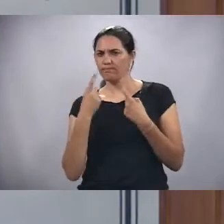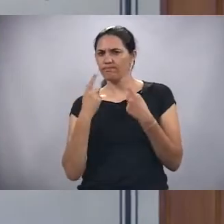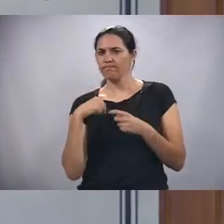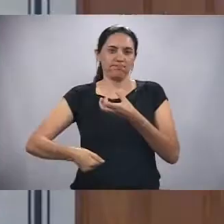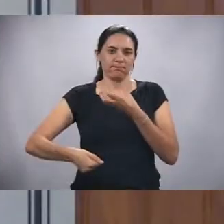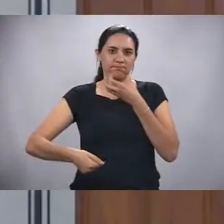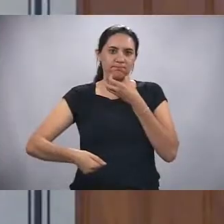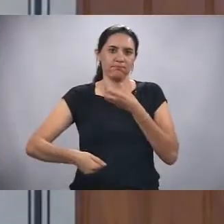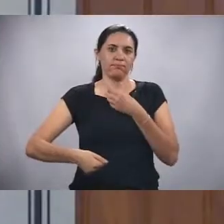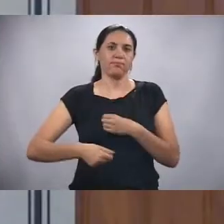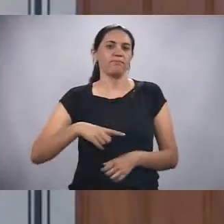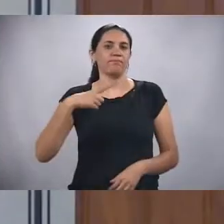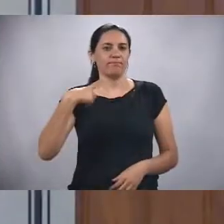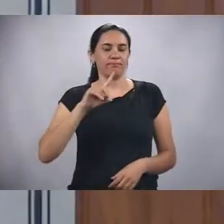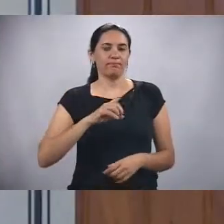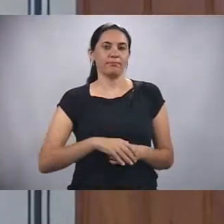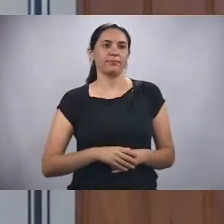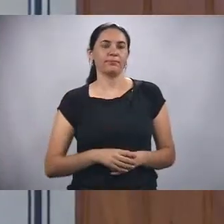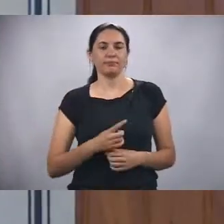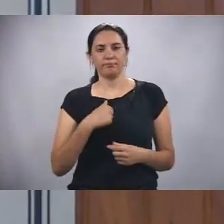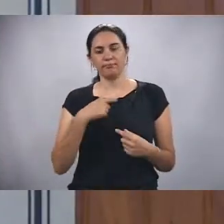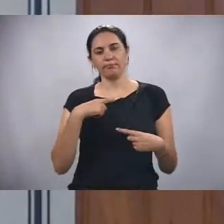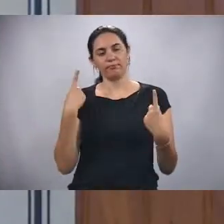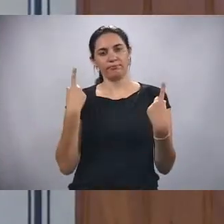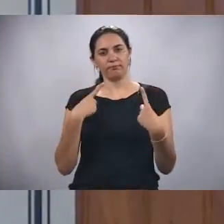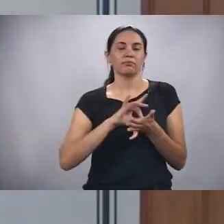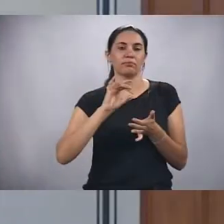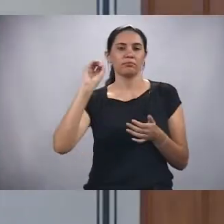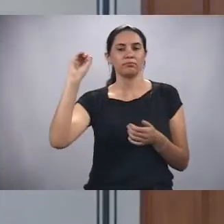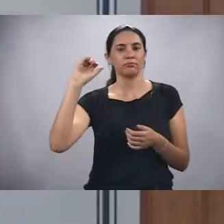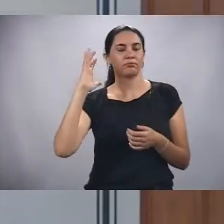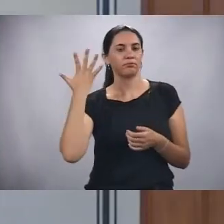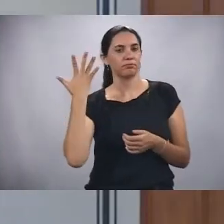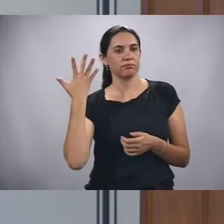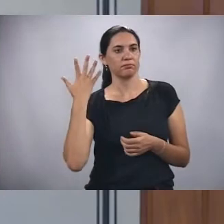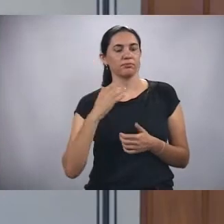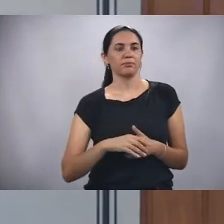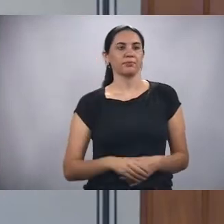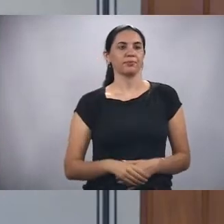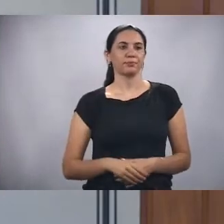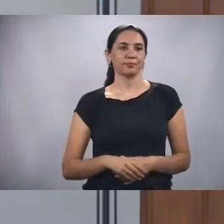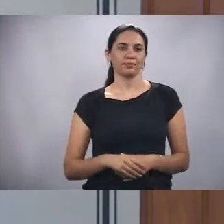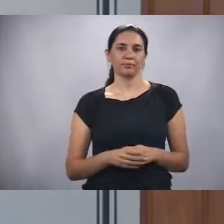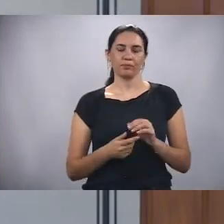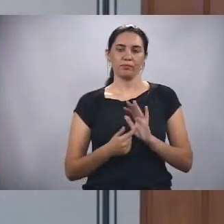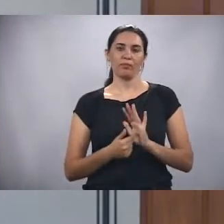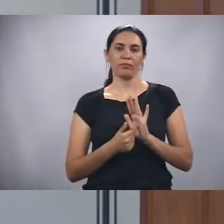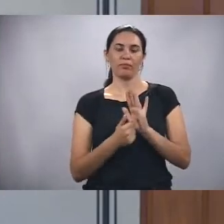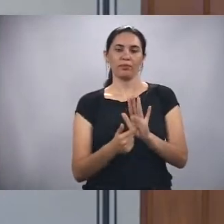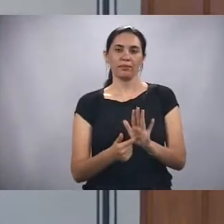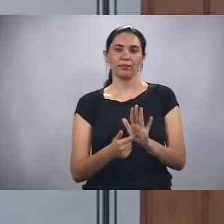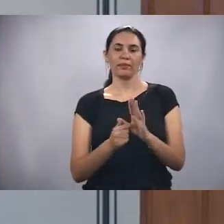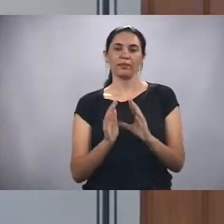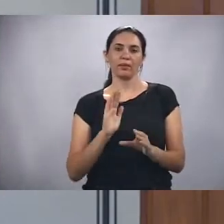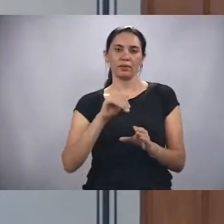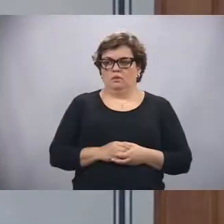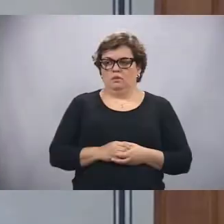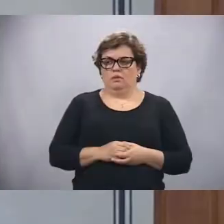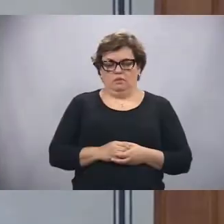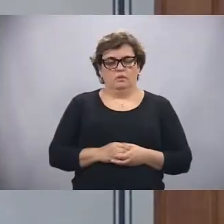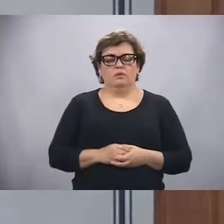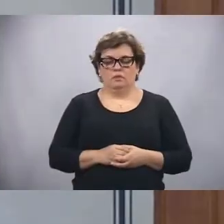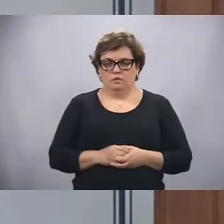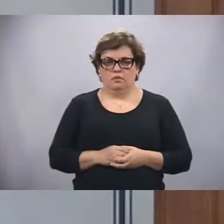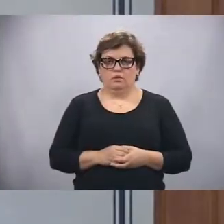fiscalização e voltarei contrariamente a esse pedido CP deixo aqui vão a minha manifestação voto favorável